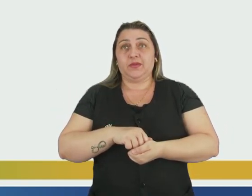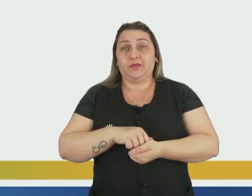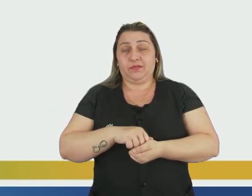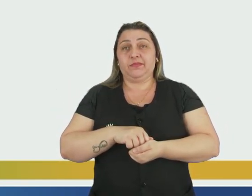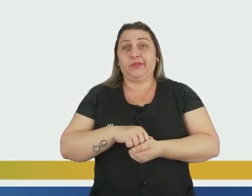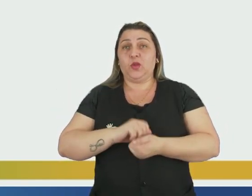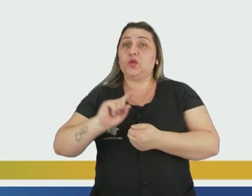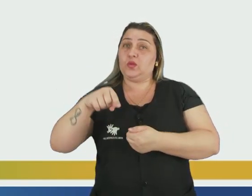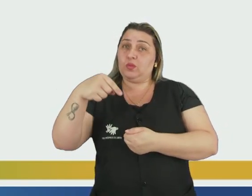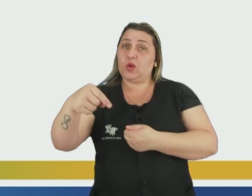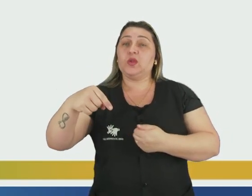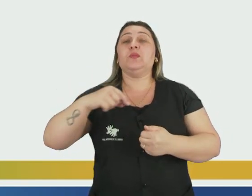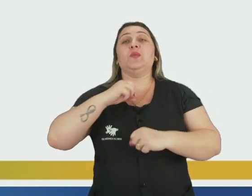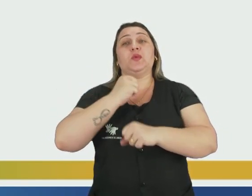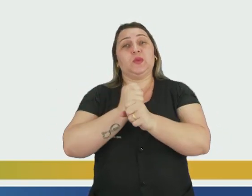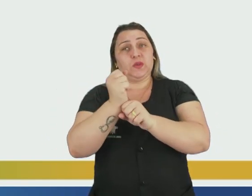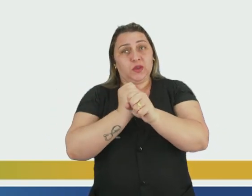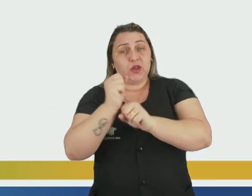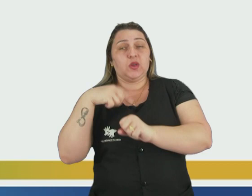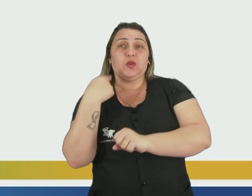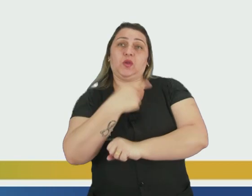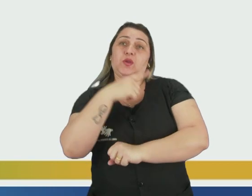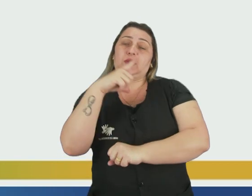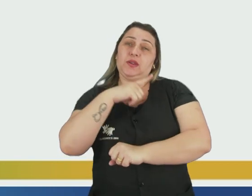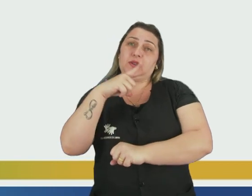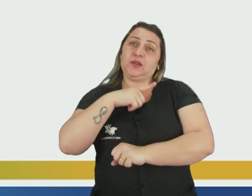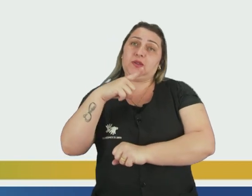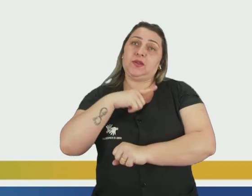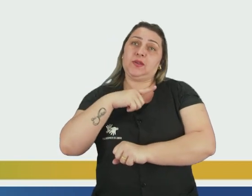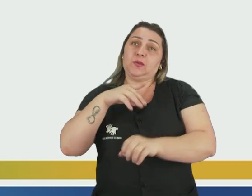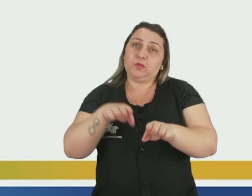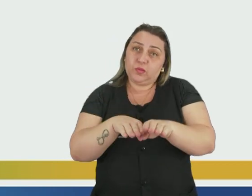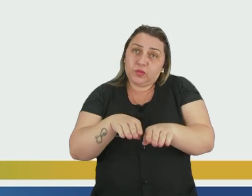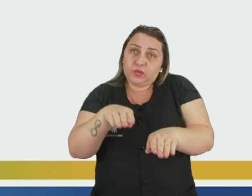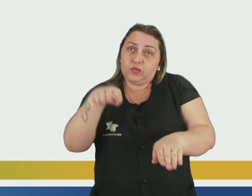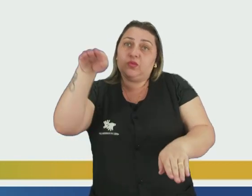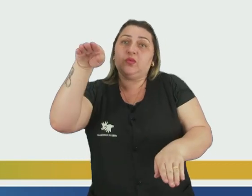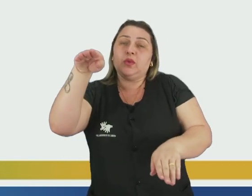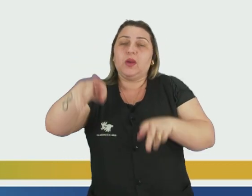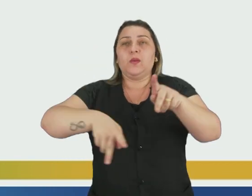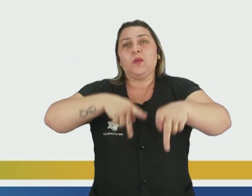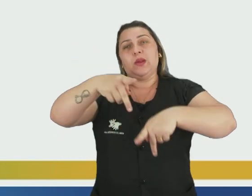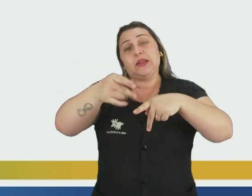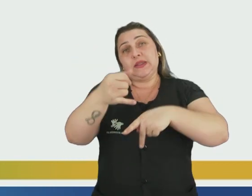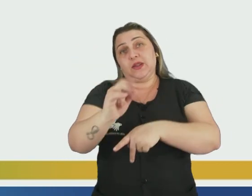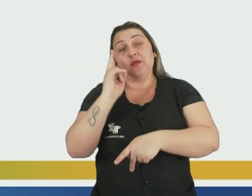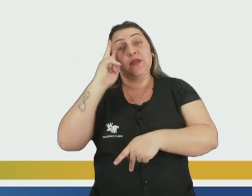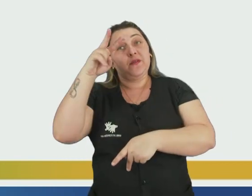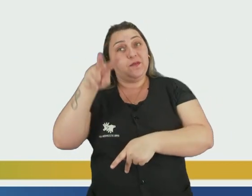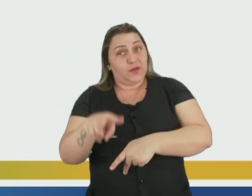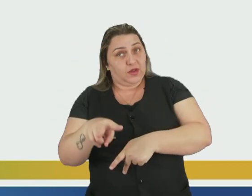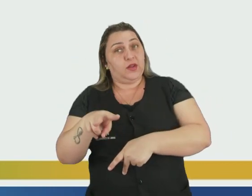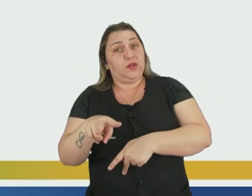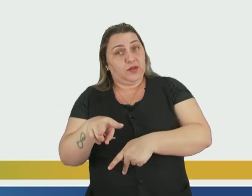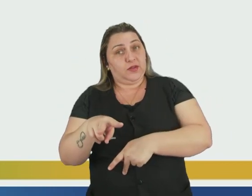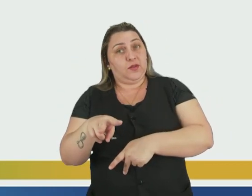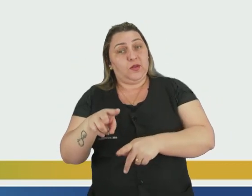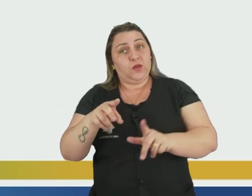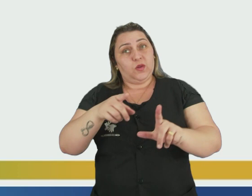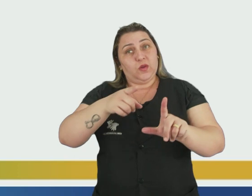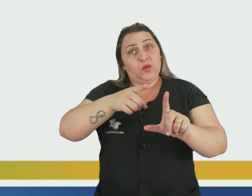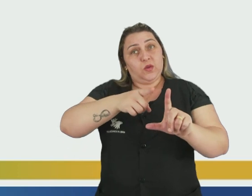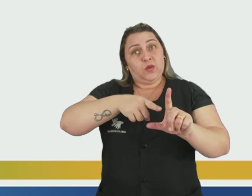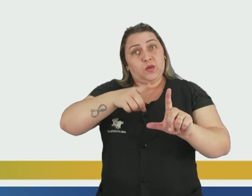que nos próximos anos a gente tenha um aumento dessa população. Se vocês observarem no